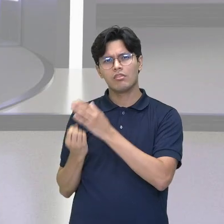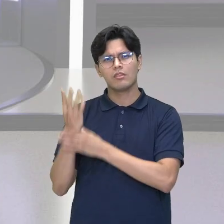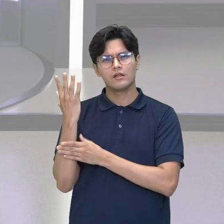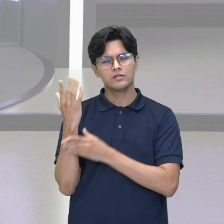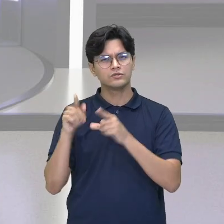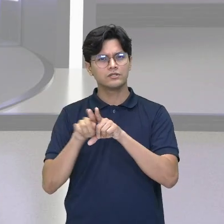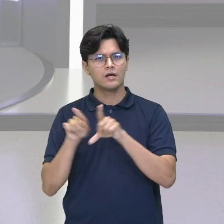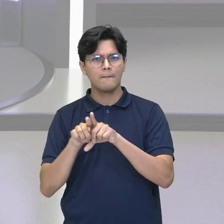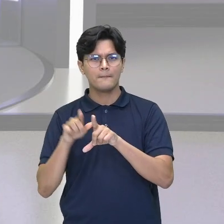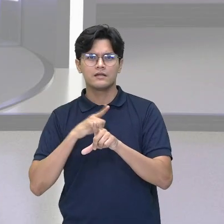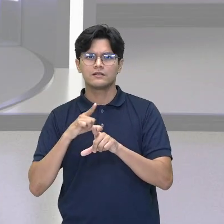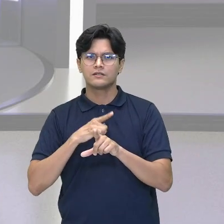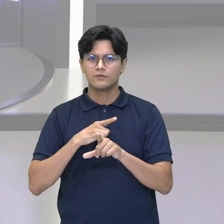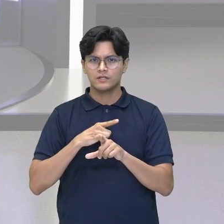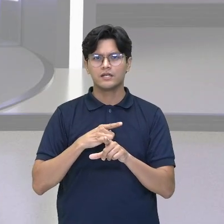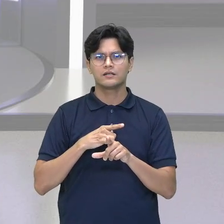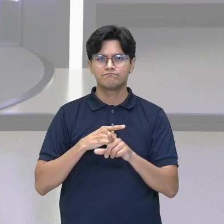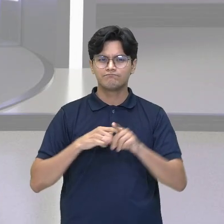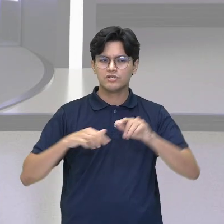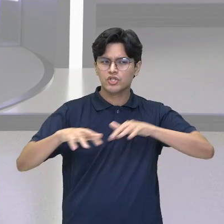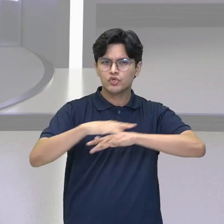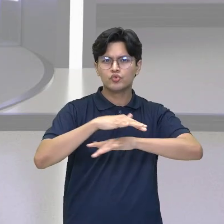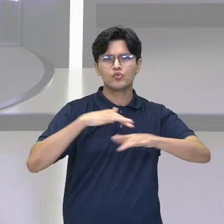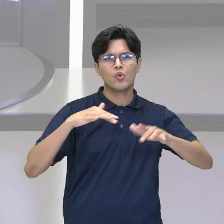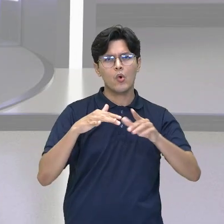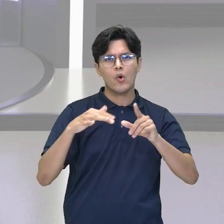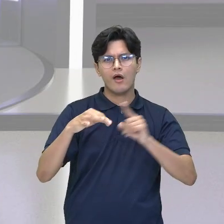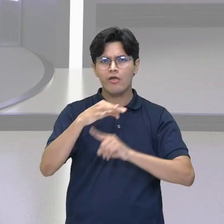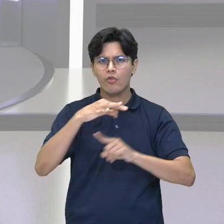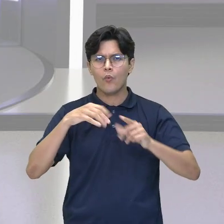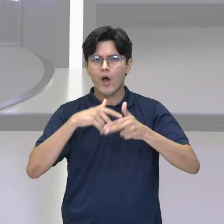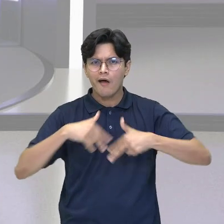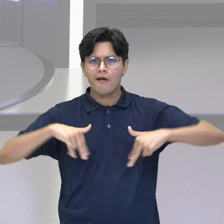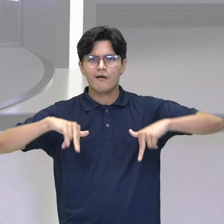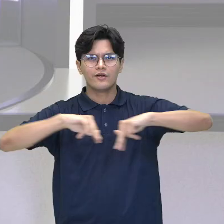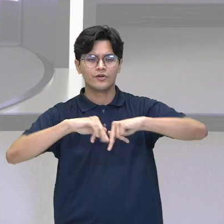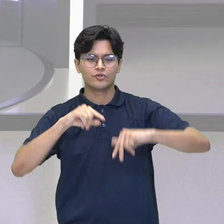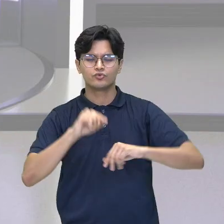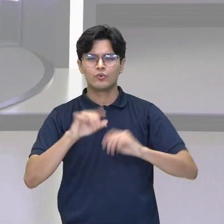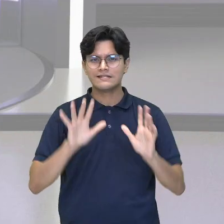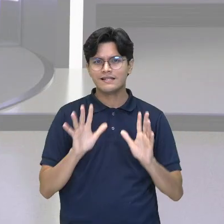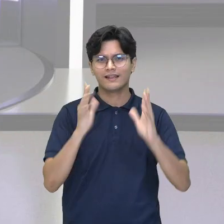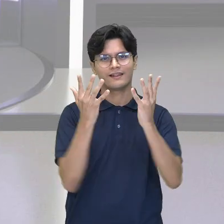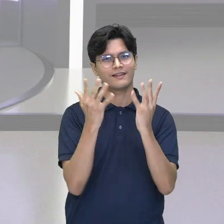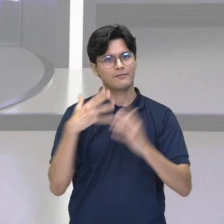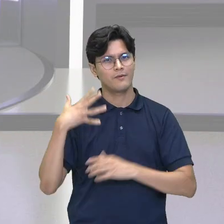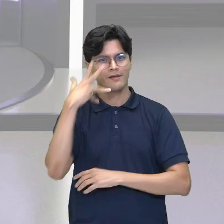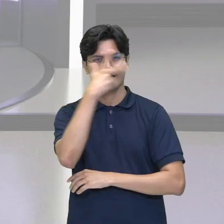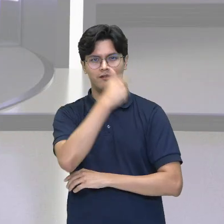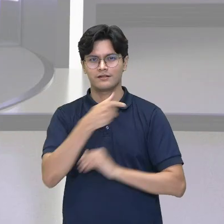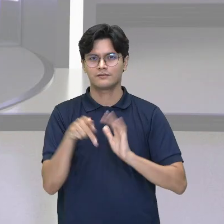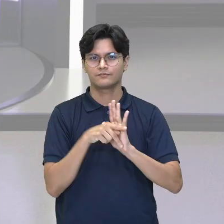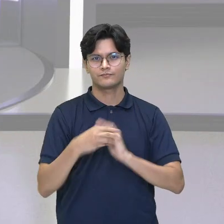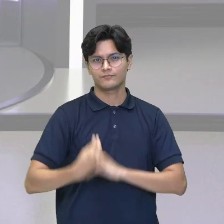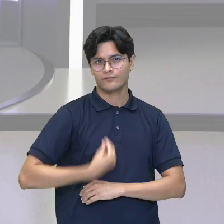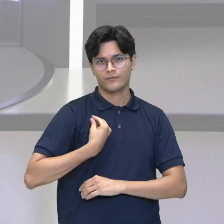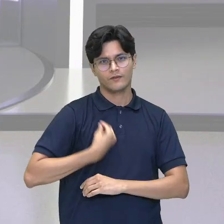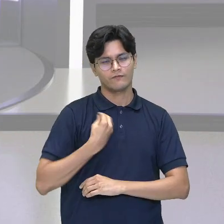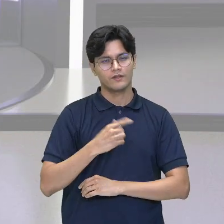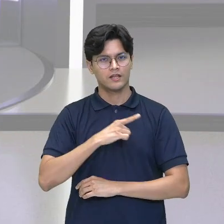a beleza da vida. Olha só que bonito, carregam várias histórias, carregam